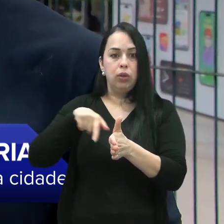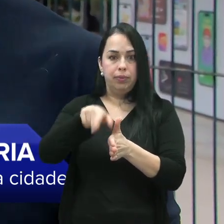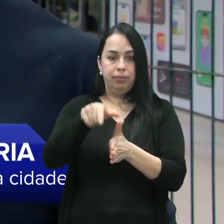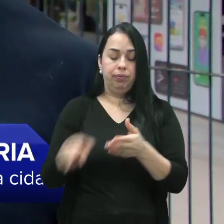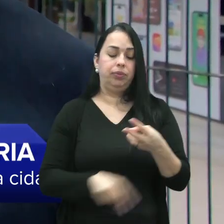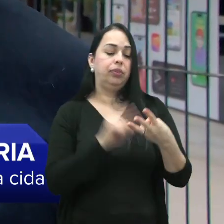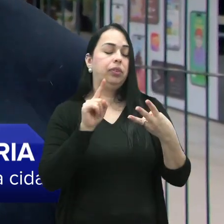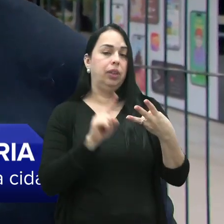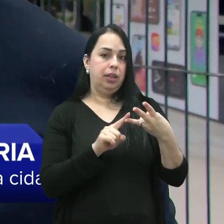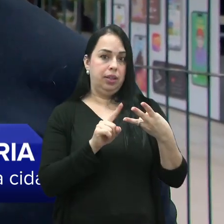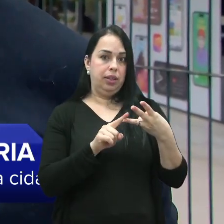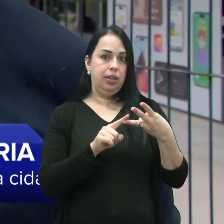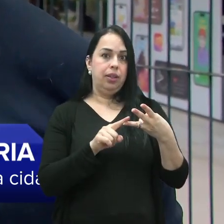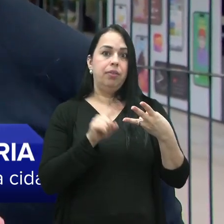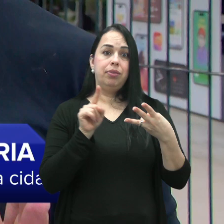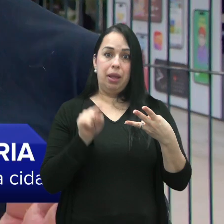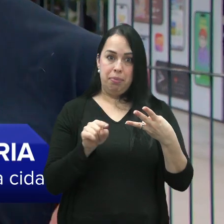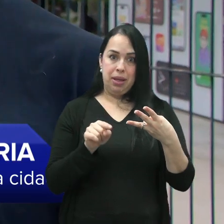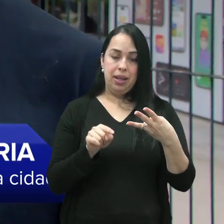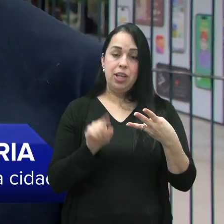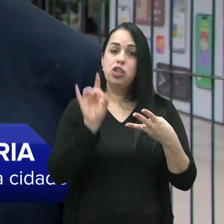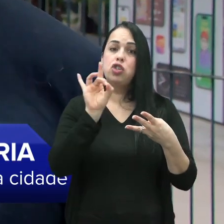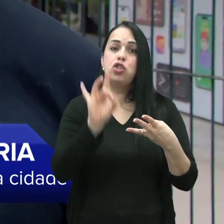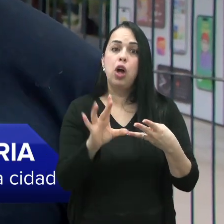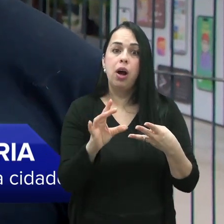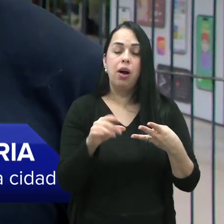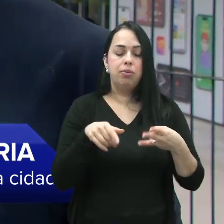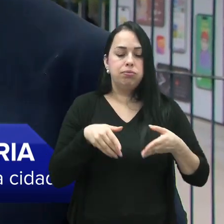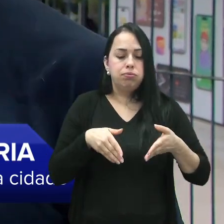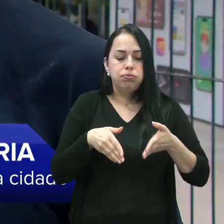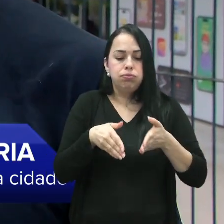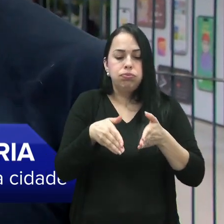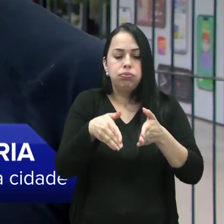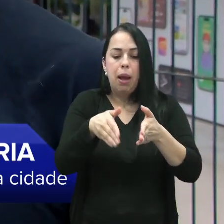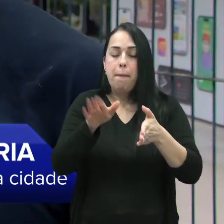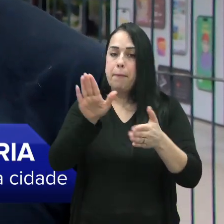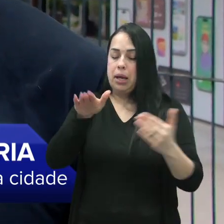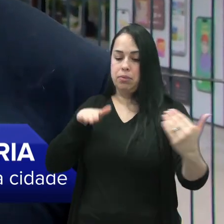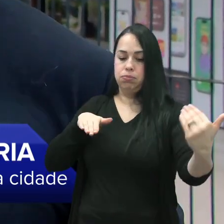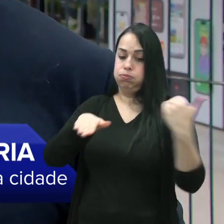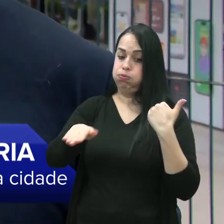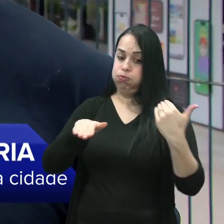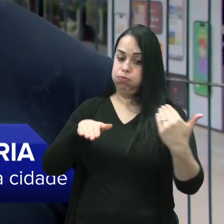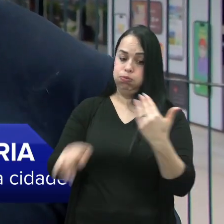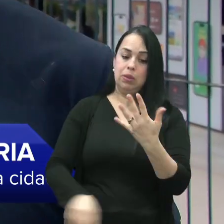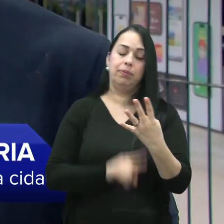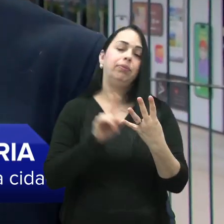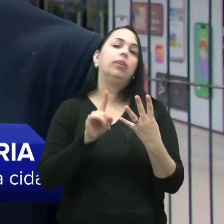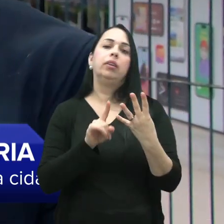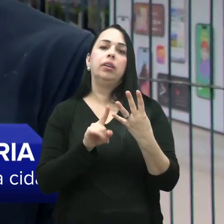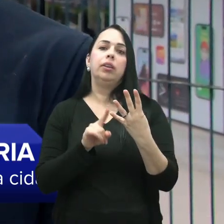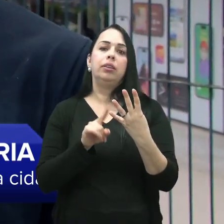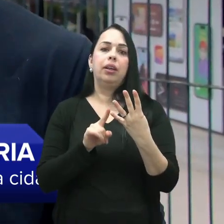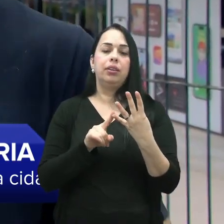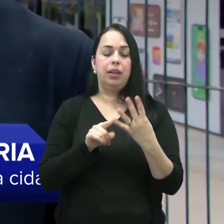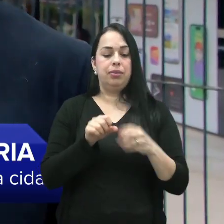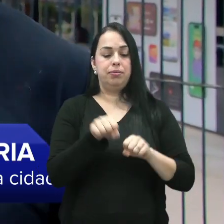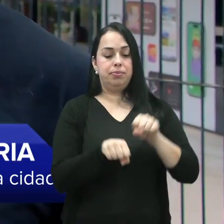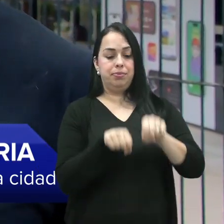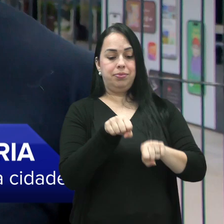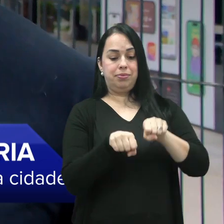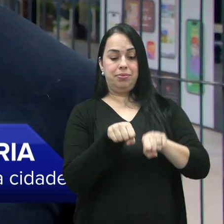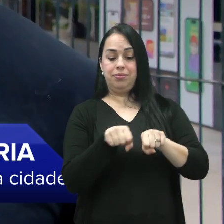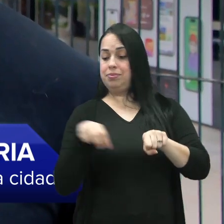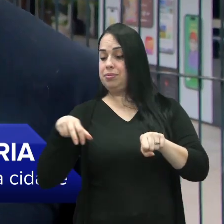as ciclorotas, onde você tem um caminho sinalizado, mas a bicicleta divide o espaço com os carros. E você tem o passeio compartilhado, onde a